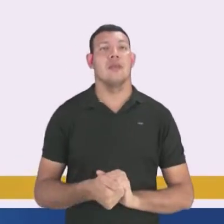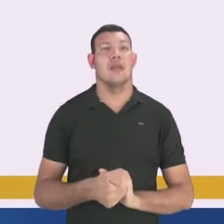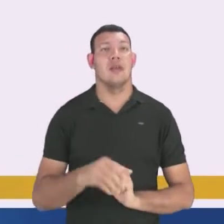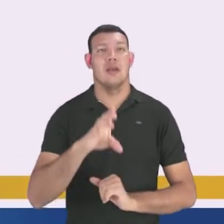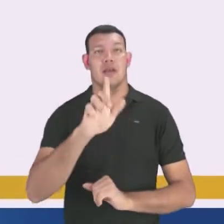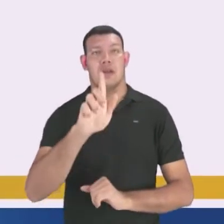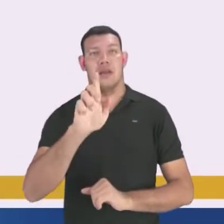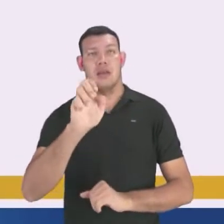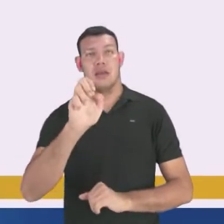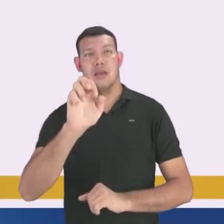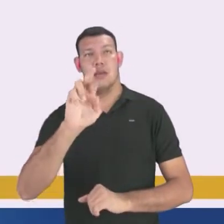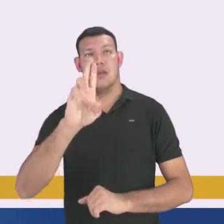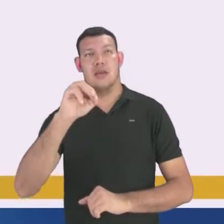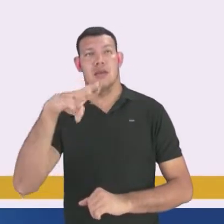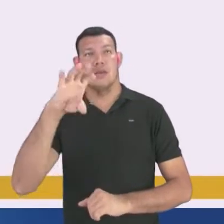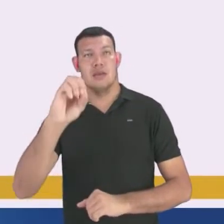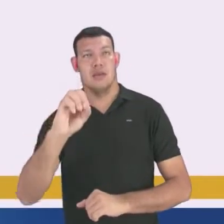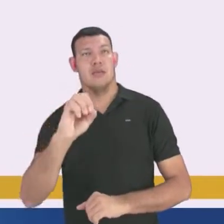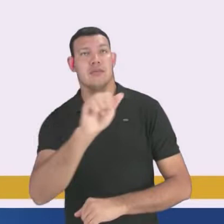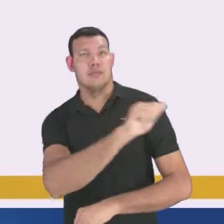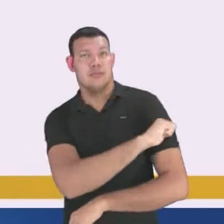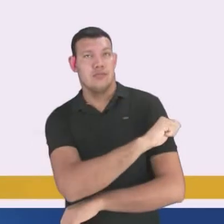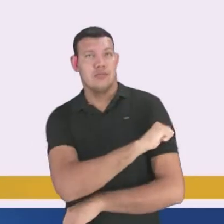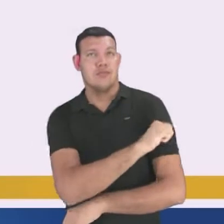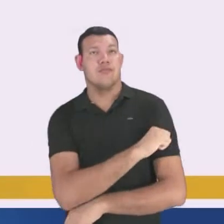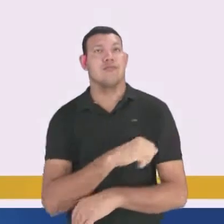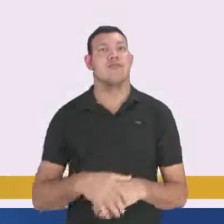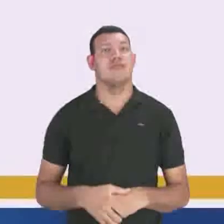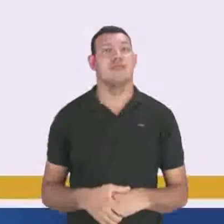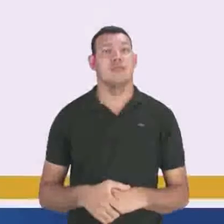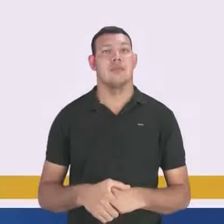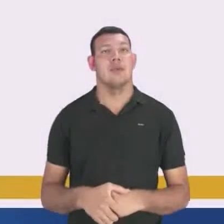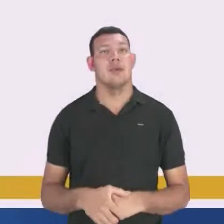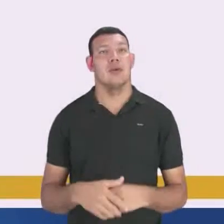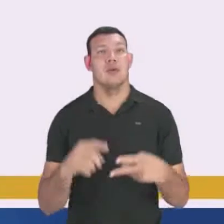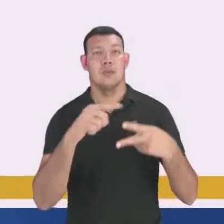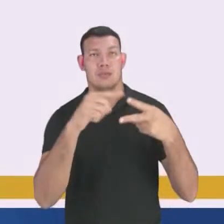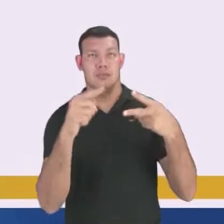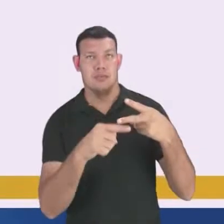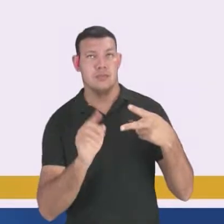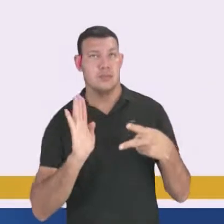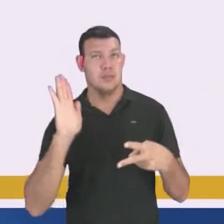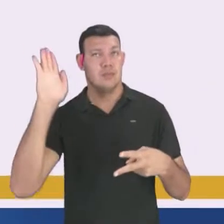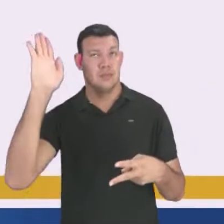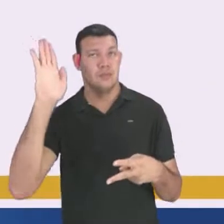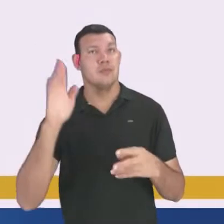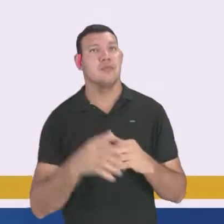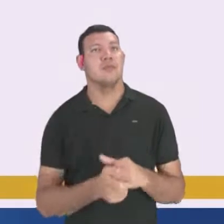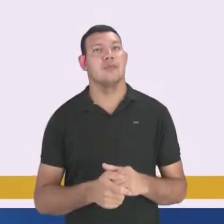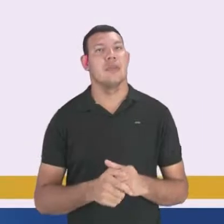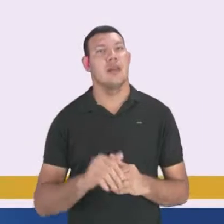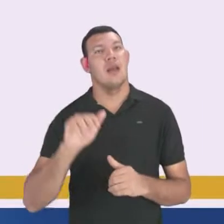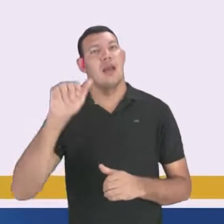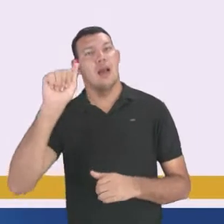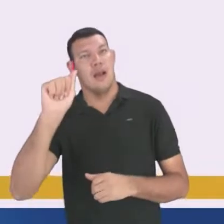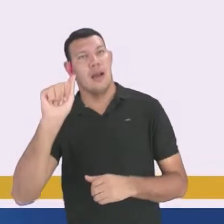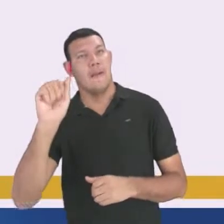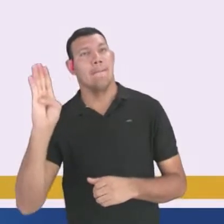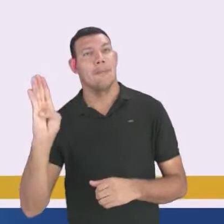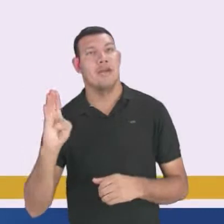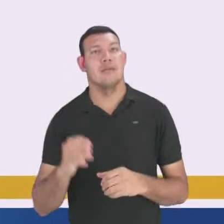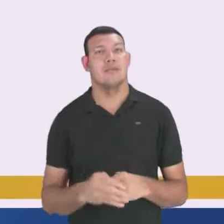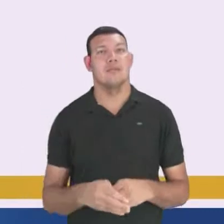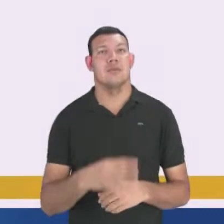B. Ao todo, 400 pessoas votaram nessa eleição. Ao lado, após a apuração dos votos, consta o percentual de votos, que